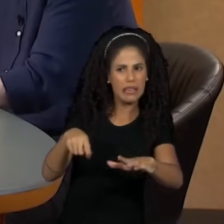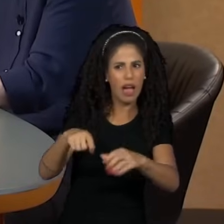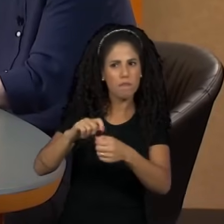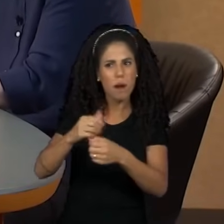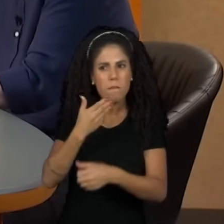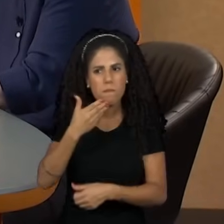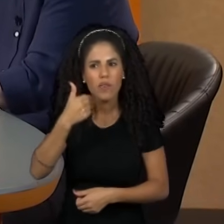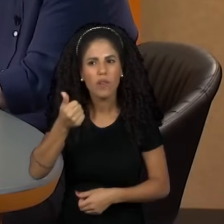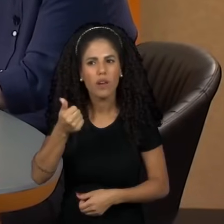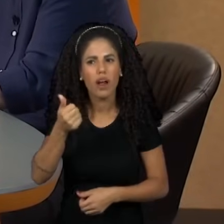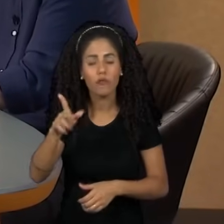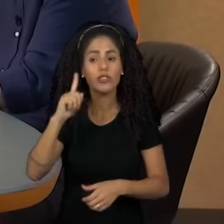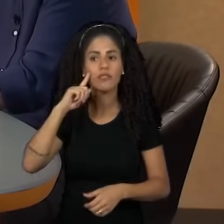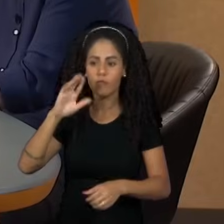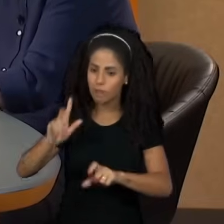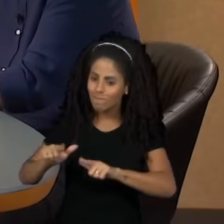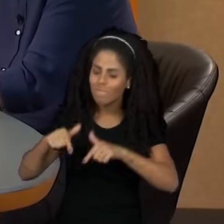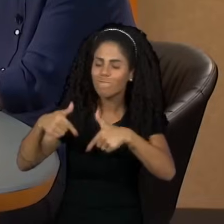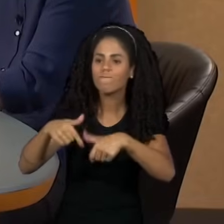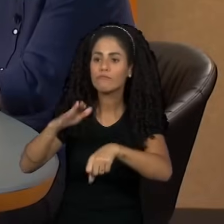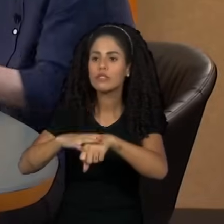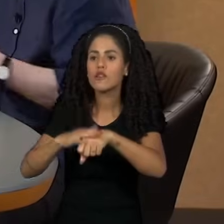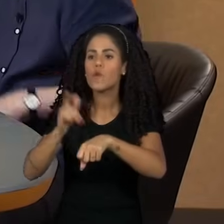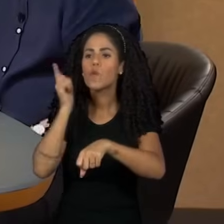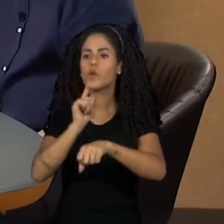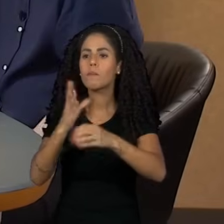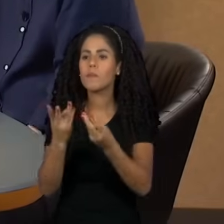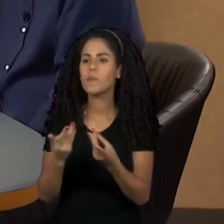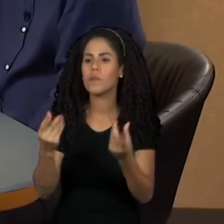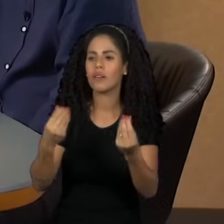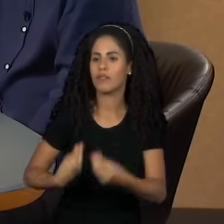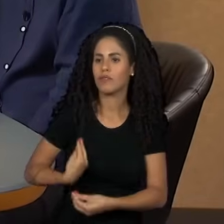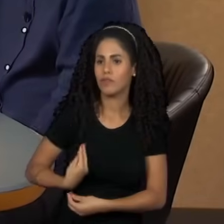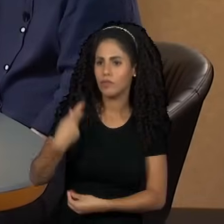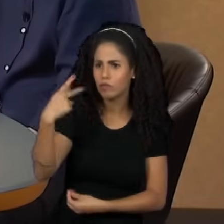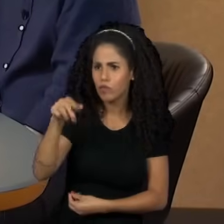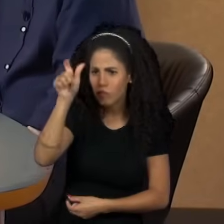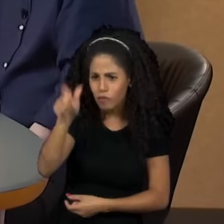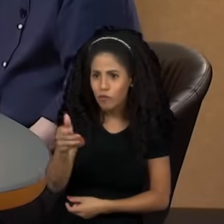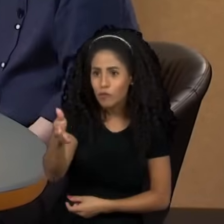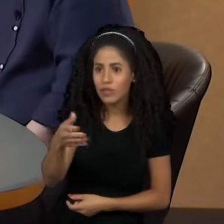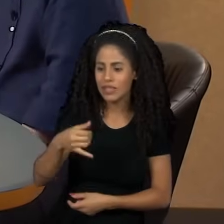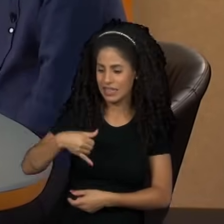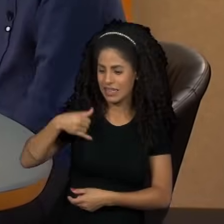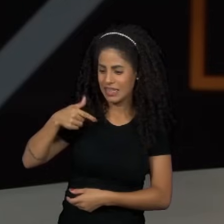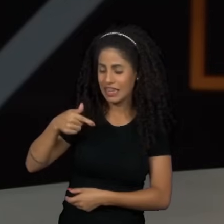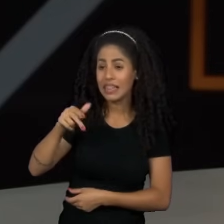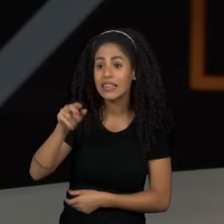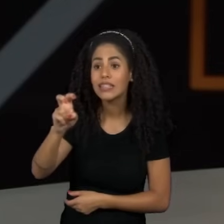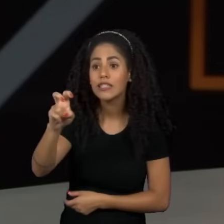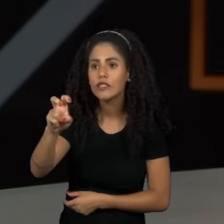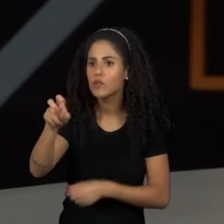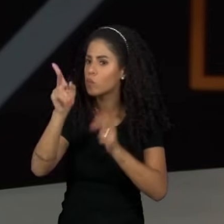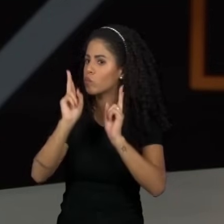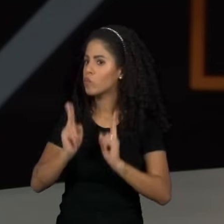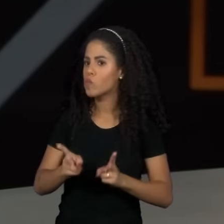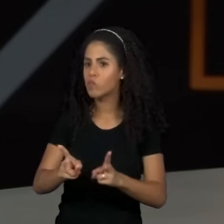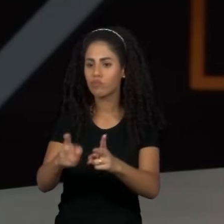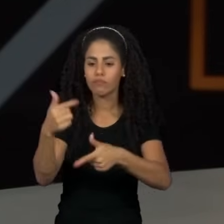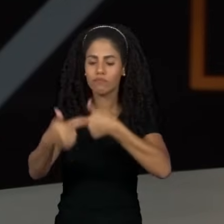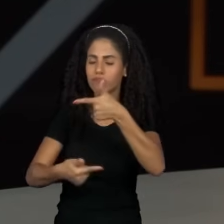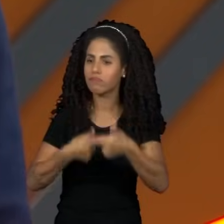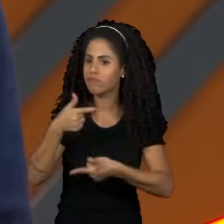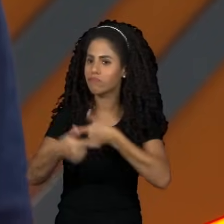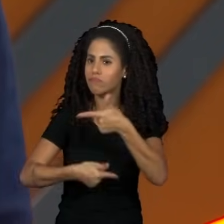a produção, é também a sua qualidade de vida. Você, aos 75 anos, continua